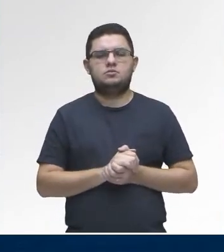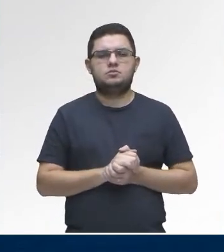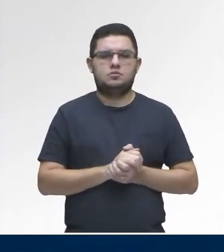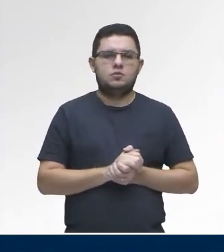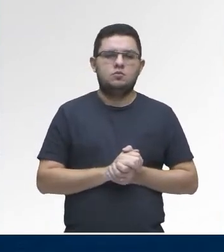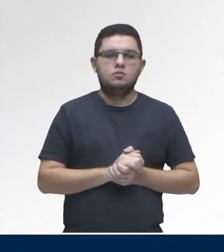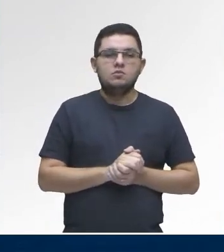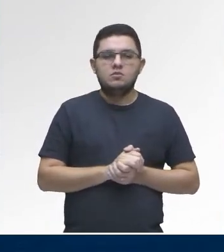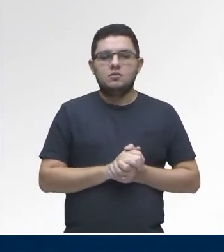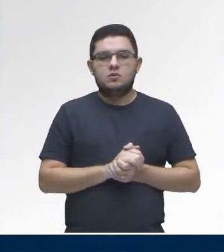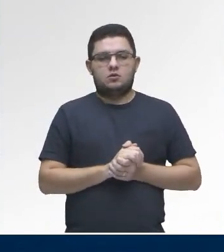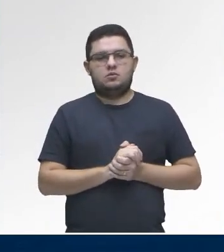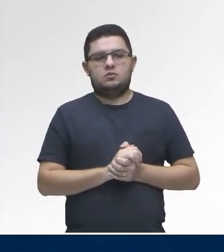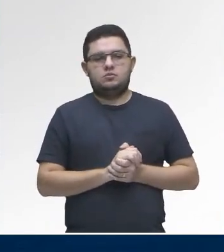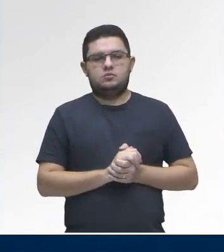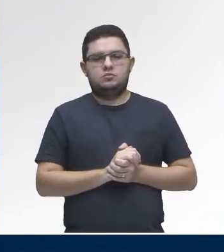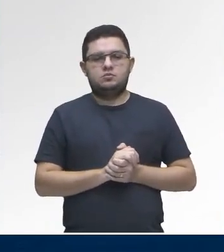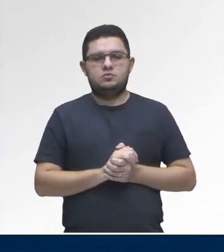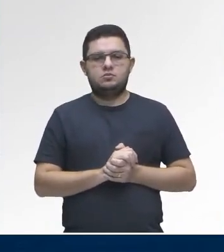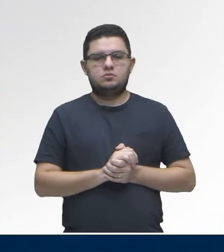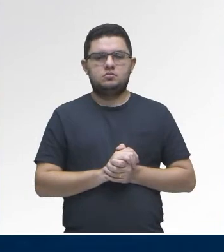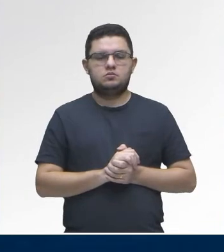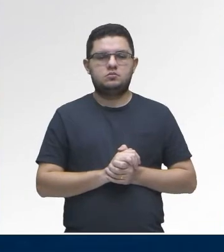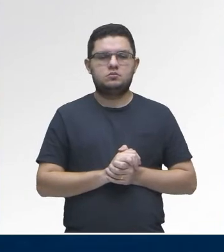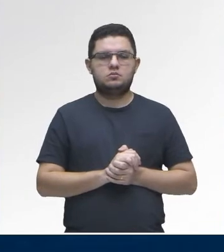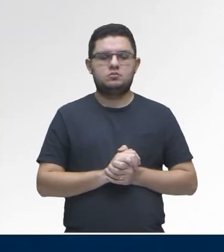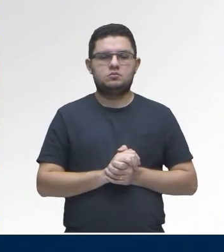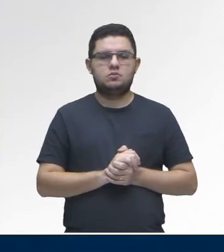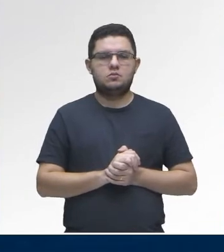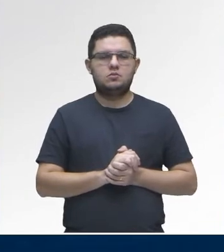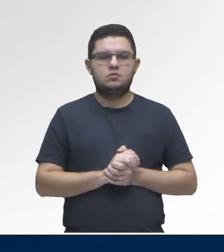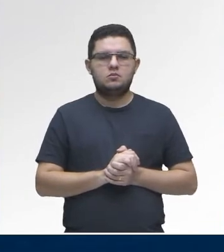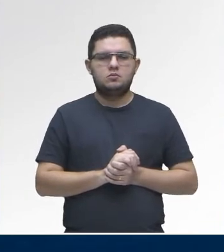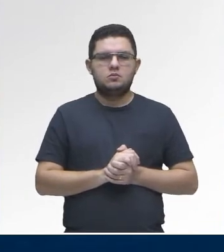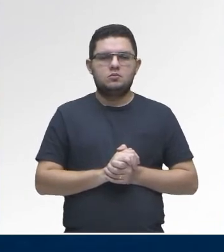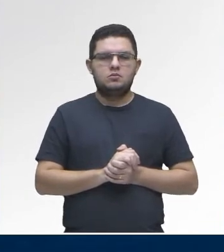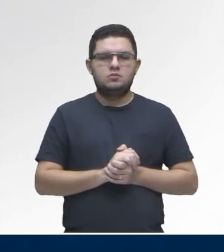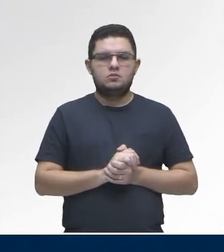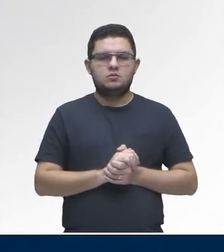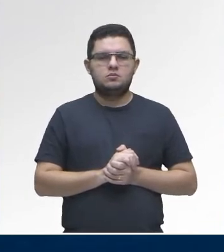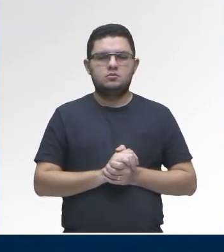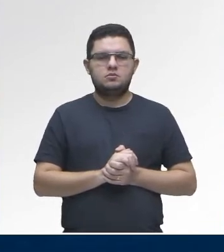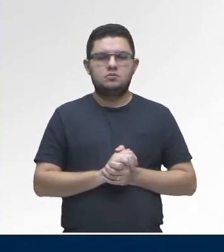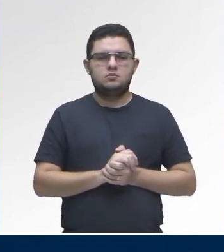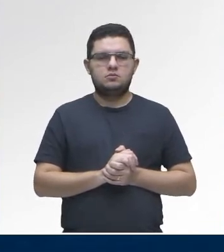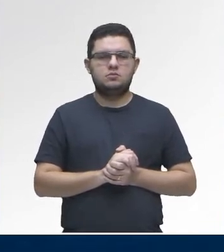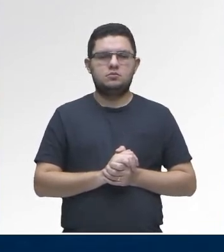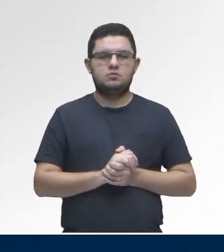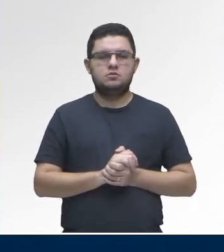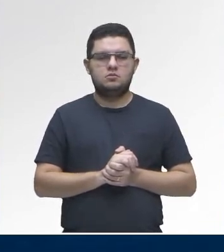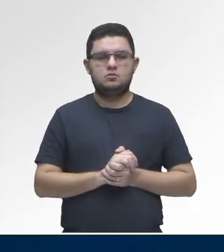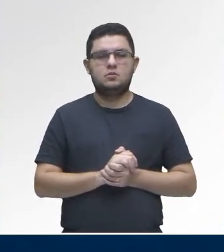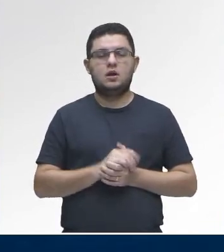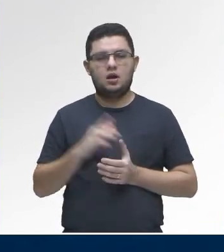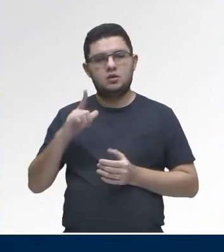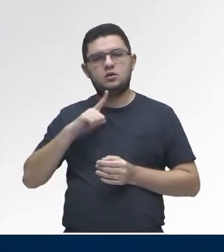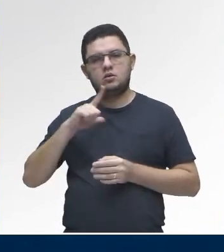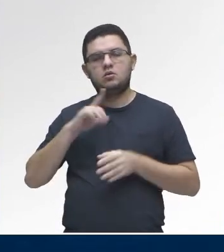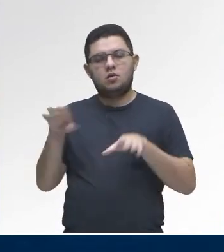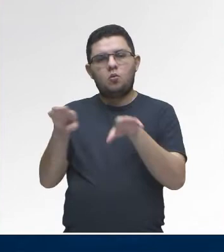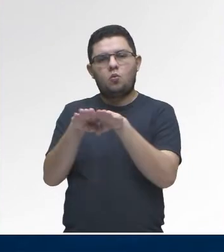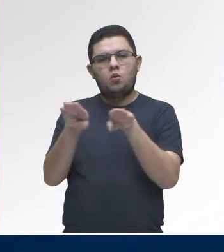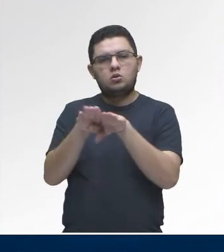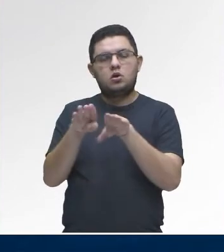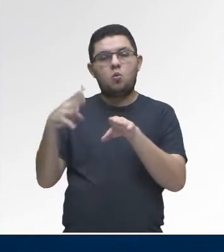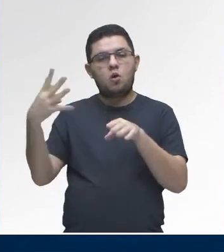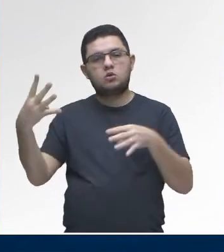lado aí da nossa balança e a gente ter aí essa igualdade verdadeira,